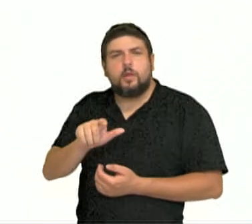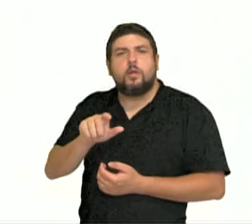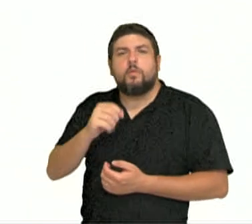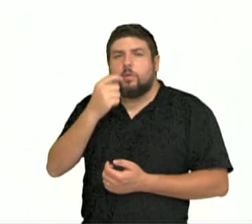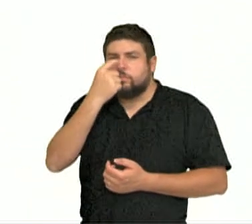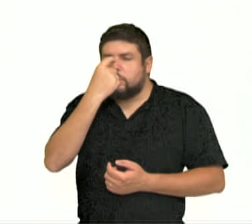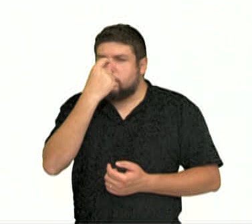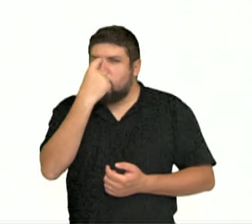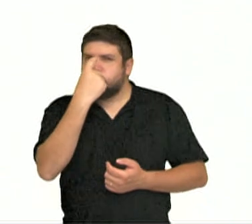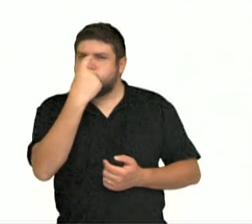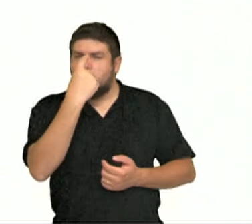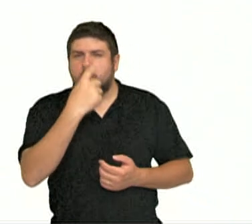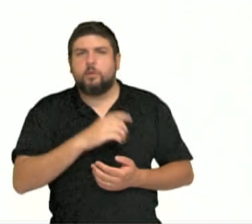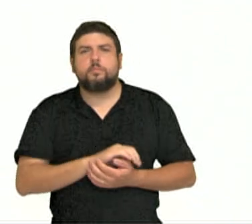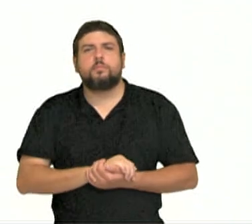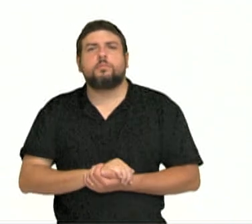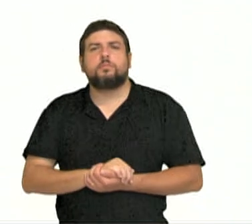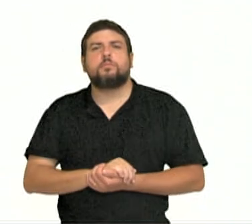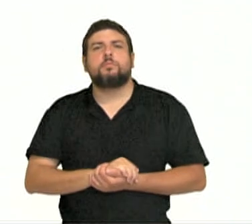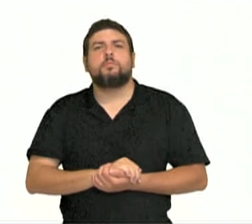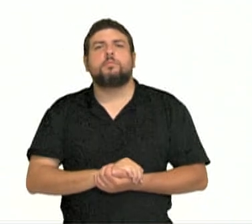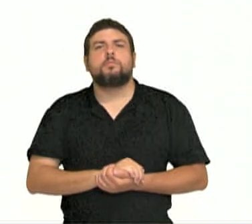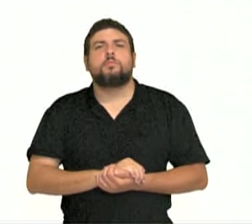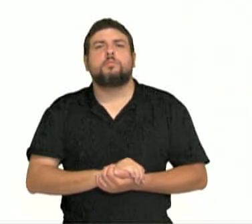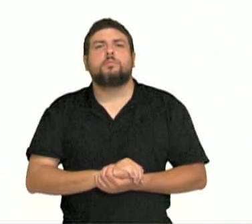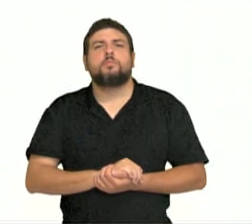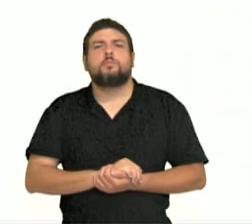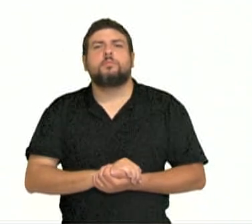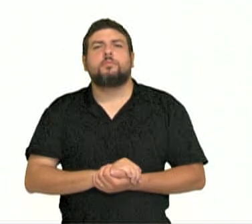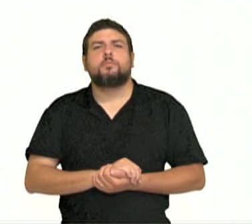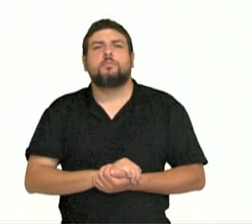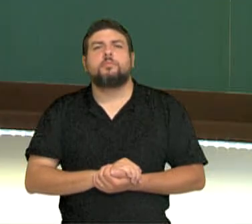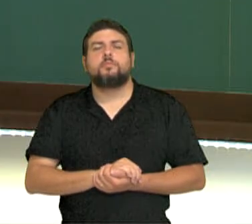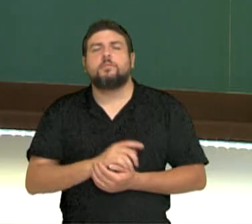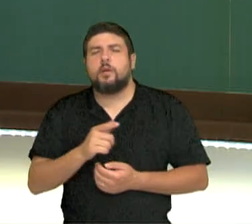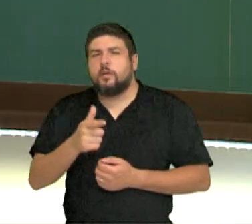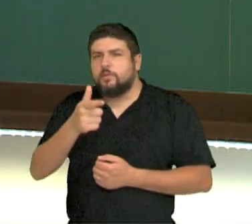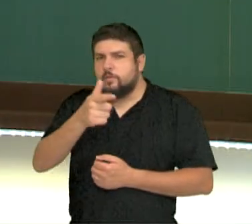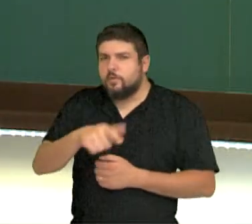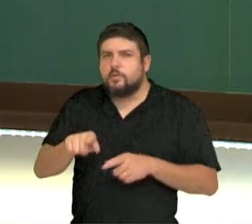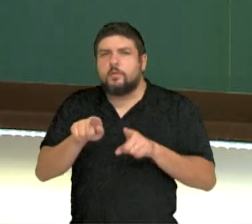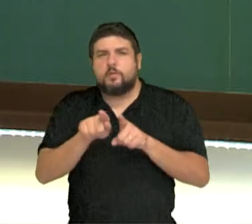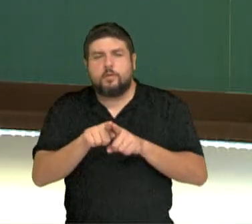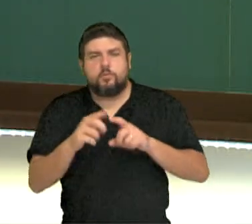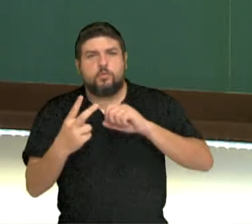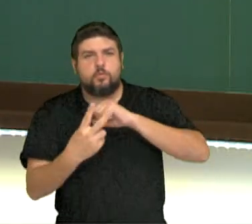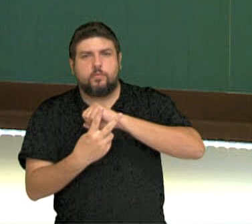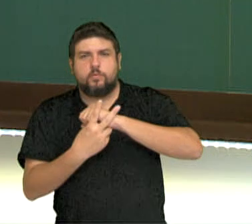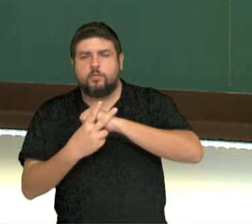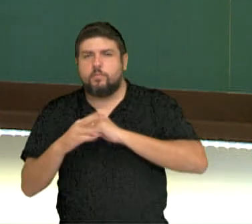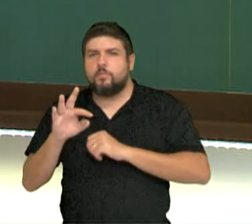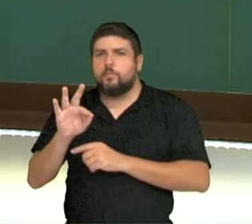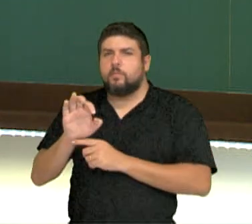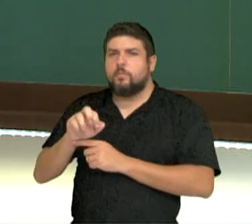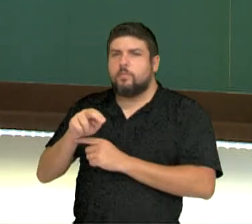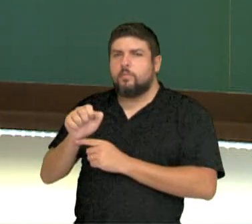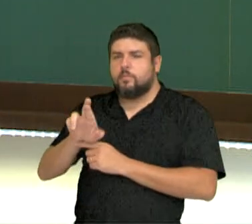grande. A saber, mais um pouquinho então do verbo tener, o verbo ter, como que eu